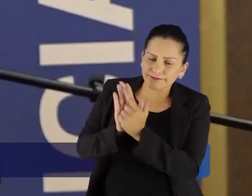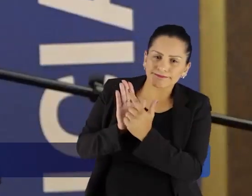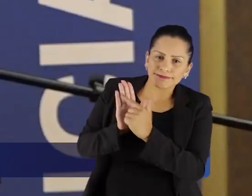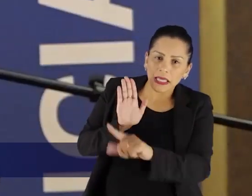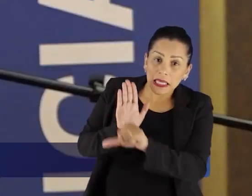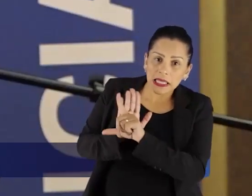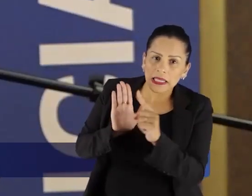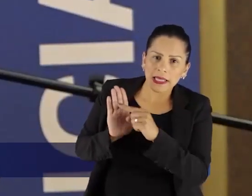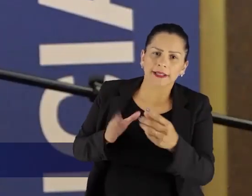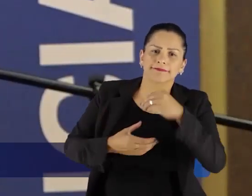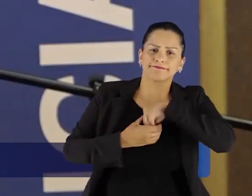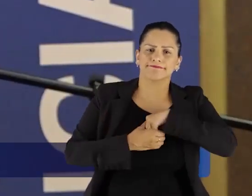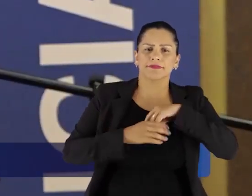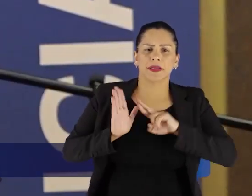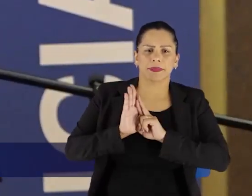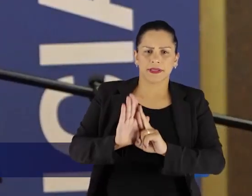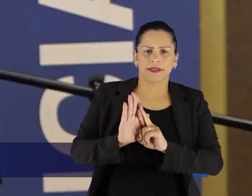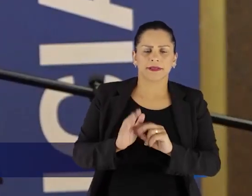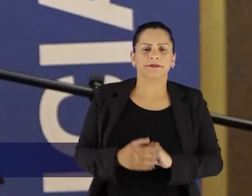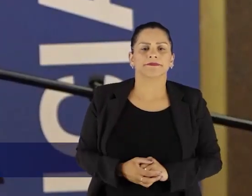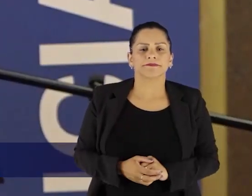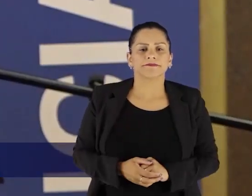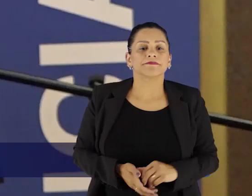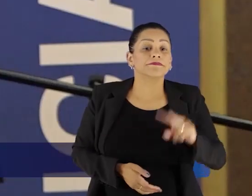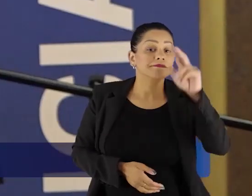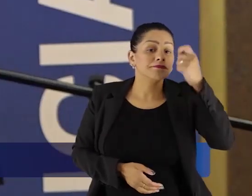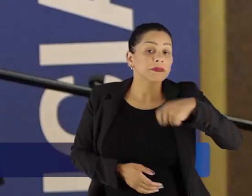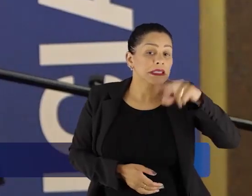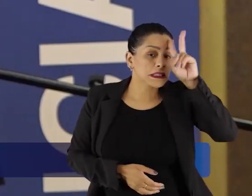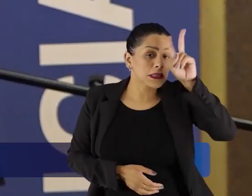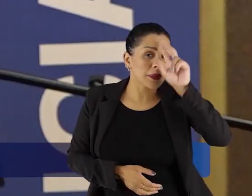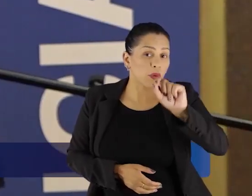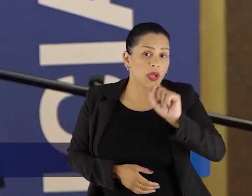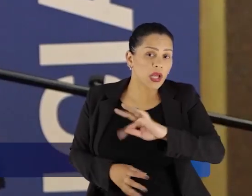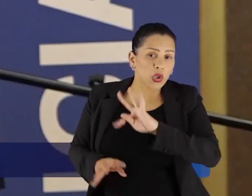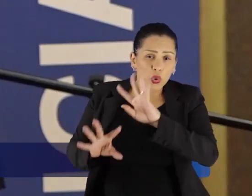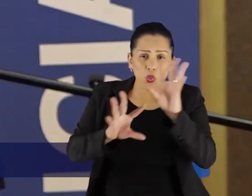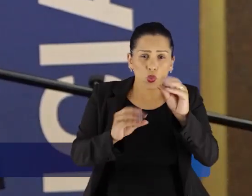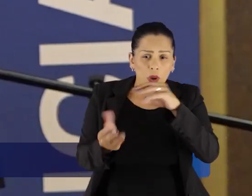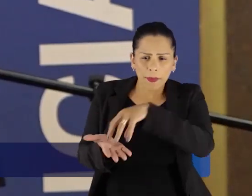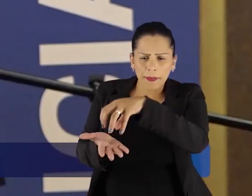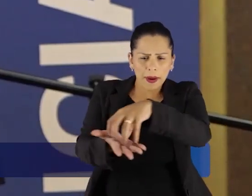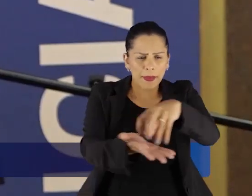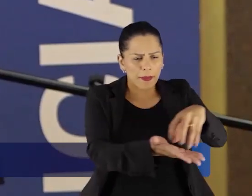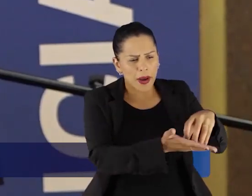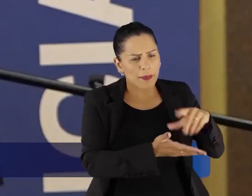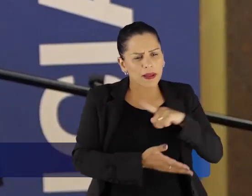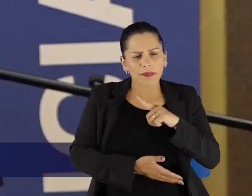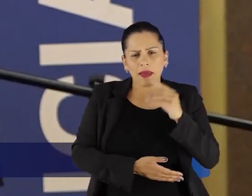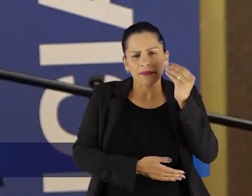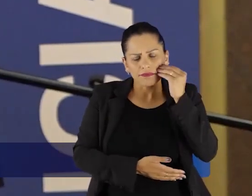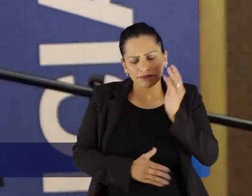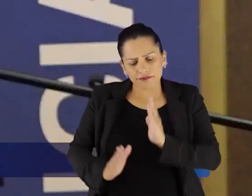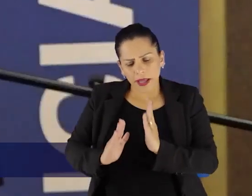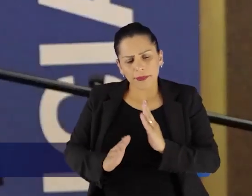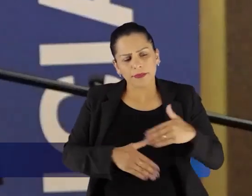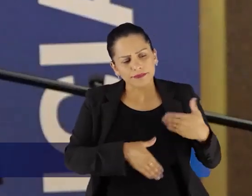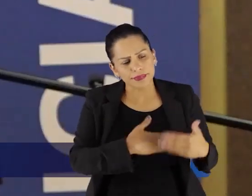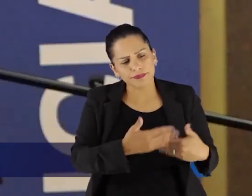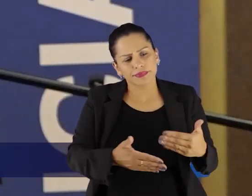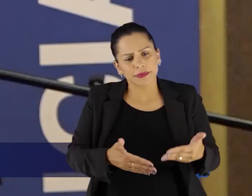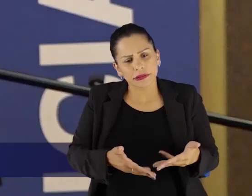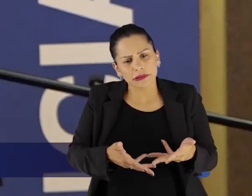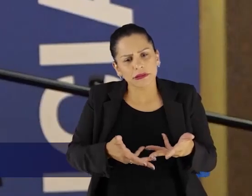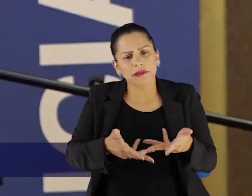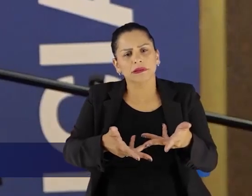e é preciso lembrar de todas as instituições bucha o seu aperfeiçoamento com o tempo o poder judiciário